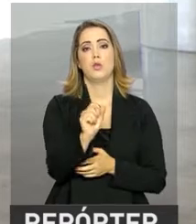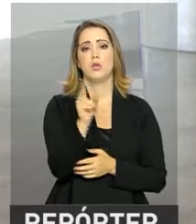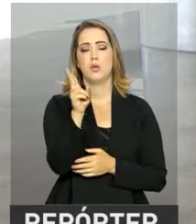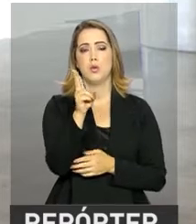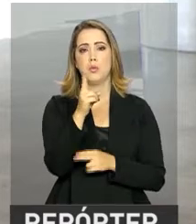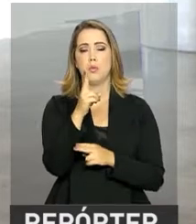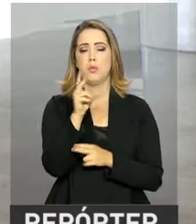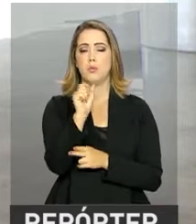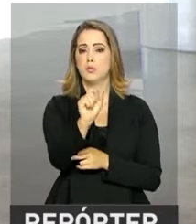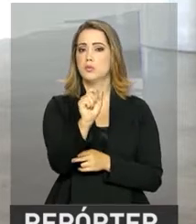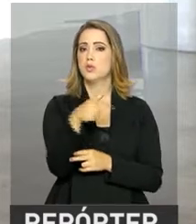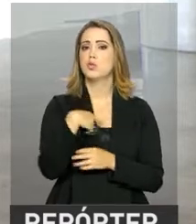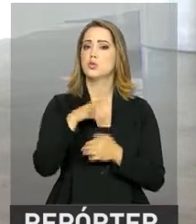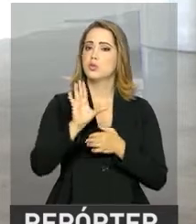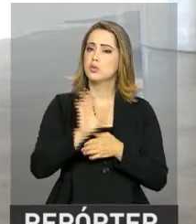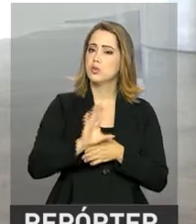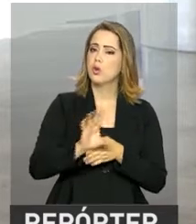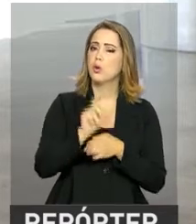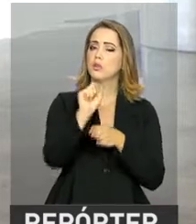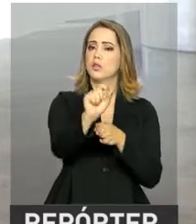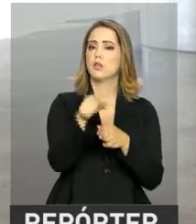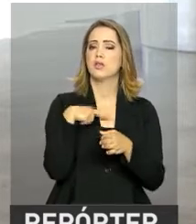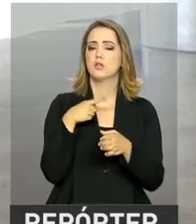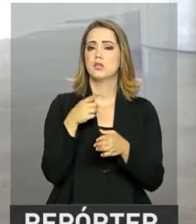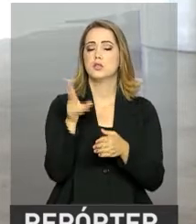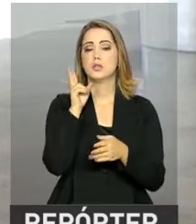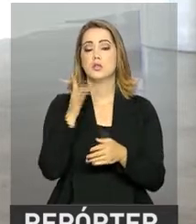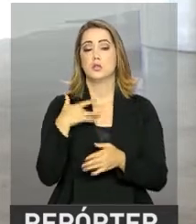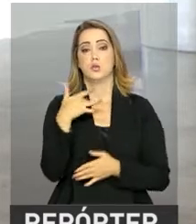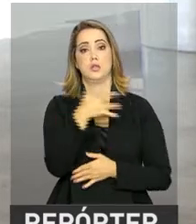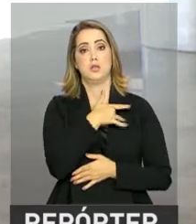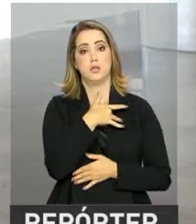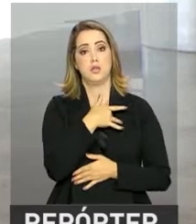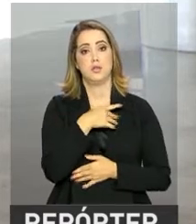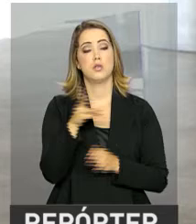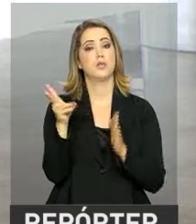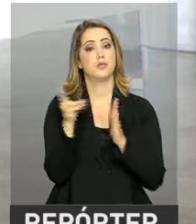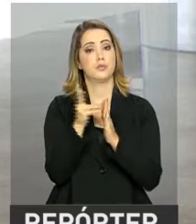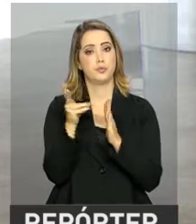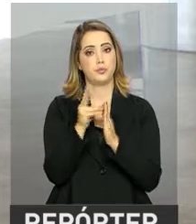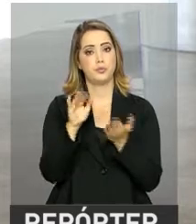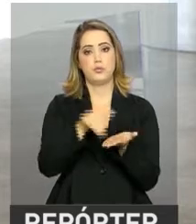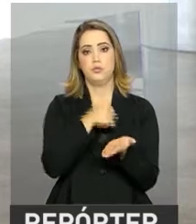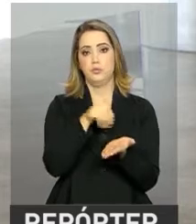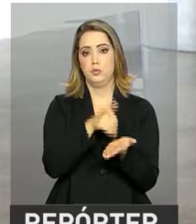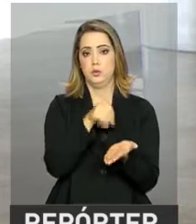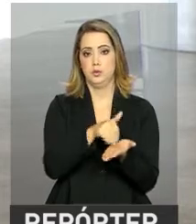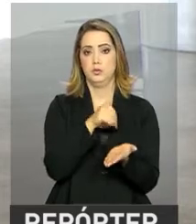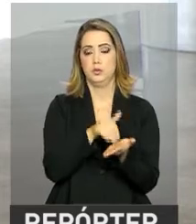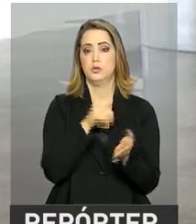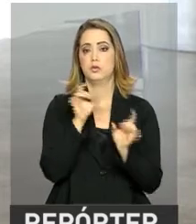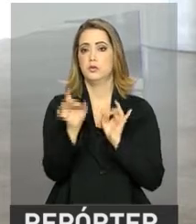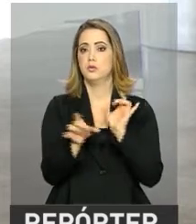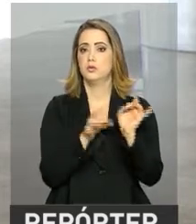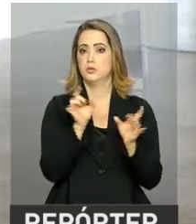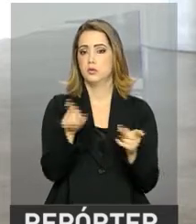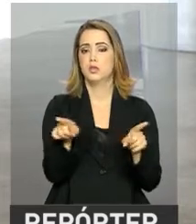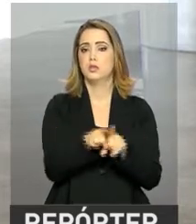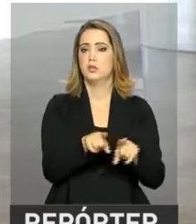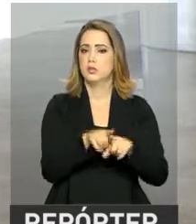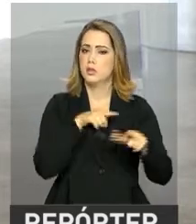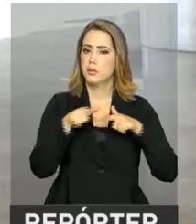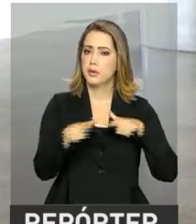foi coordenador geral de monitoramento e avaliação da saúde indígena da Secretaria Especial de Saúde Indígena e também atuou